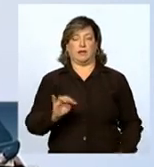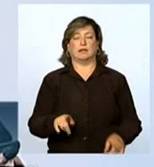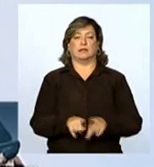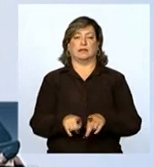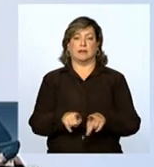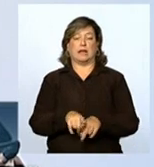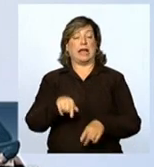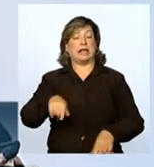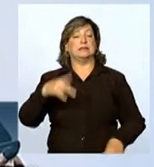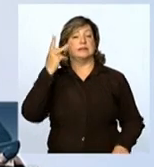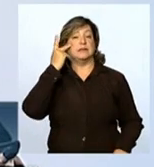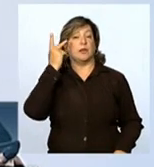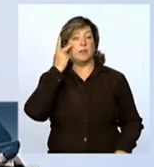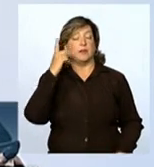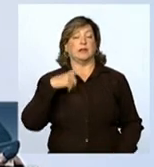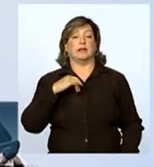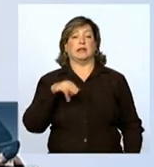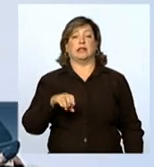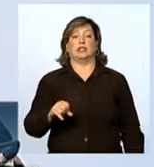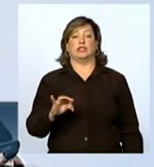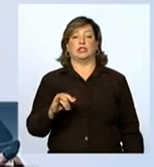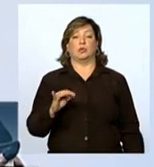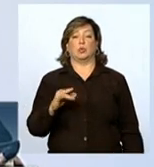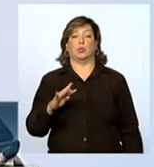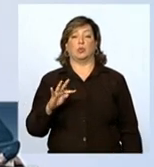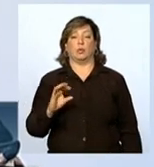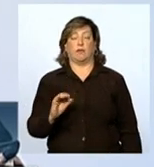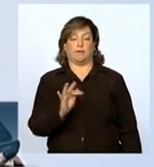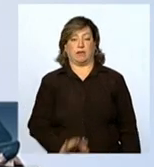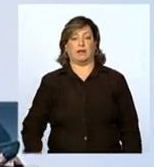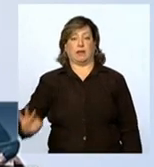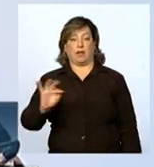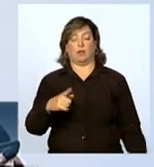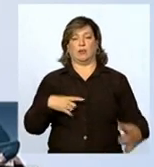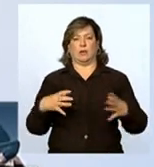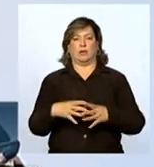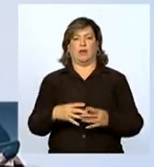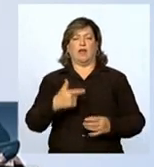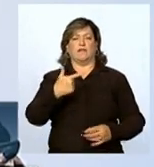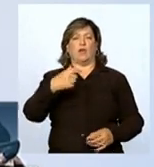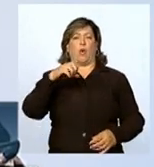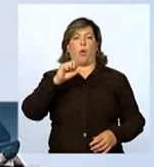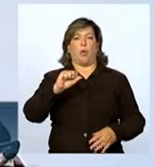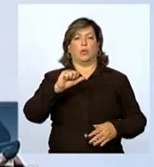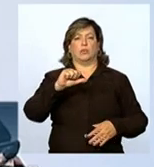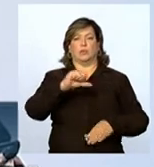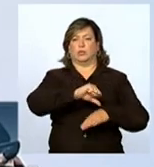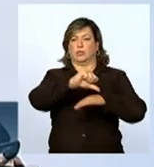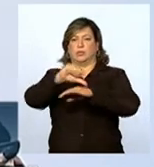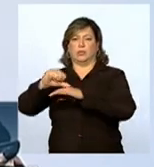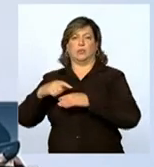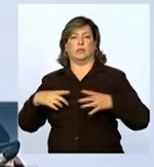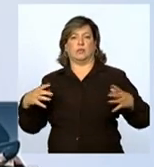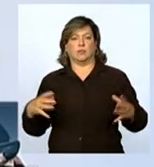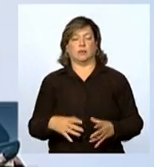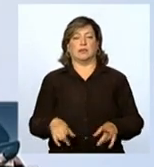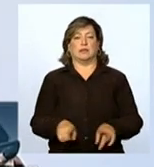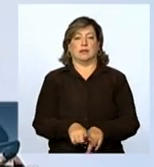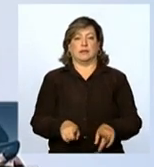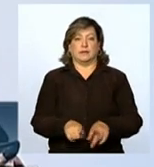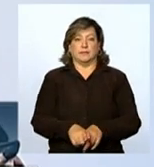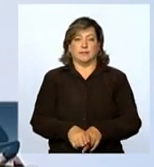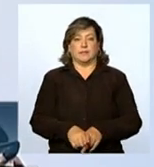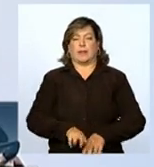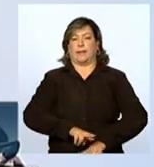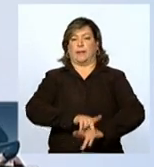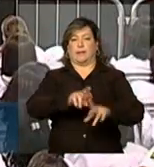um exemplo disso, com o nosso Instituto Federal de São Paulo, uma grande expansão com 28 campos e um conjunto de